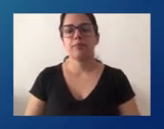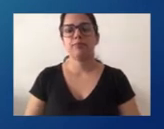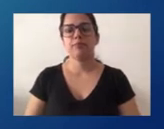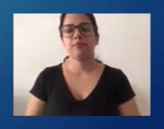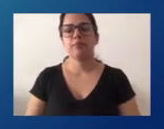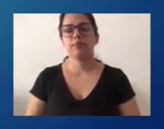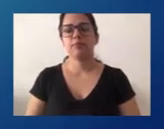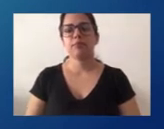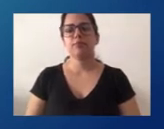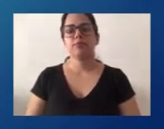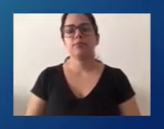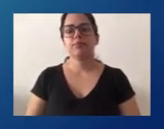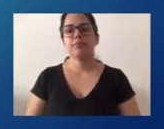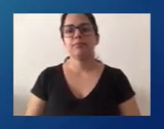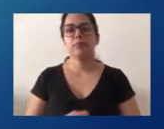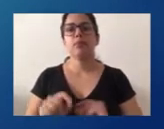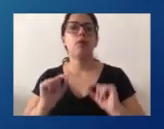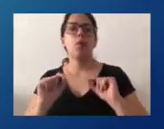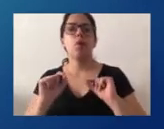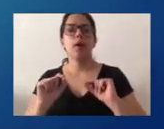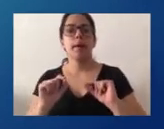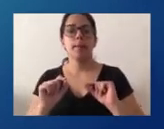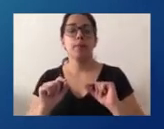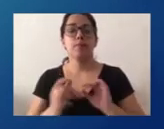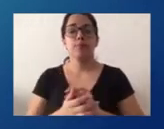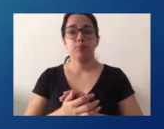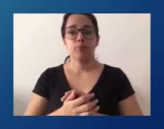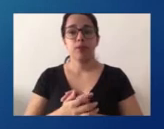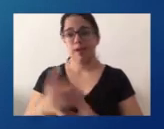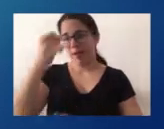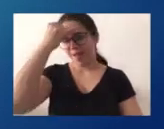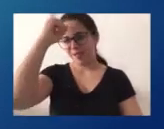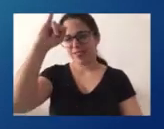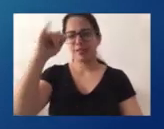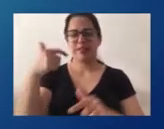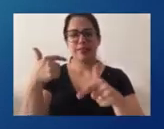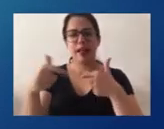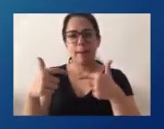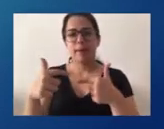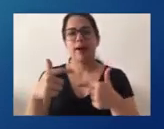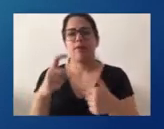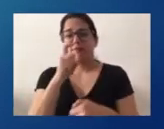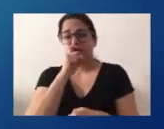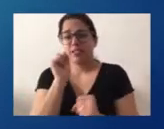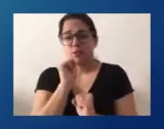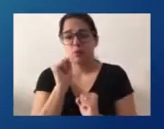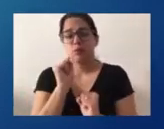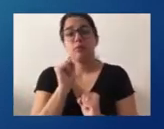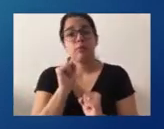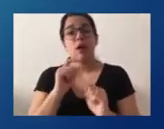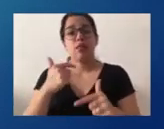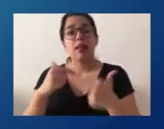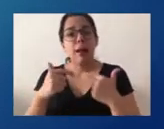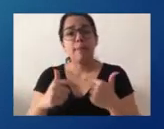Então, normalmente, o que é precedido? Que deve ser evitado o trabalho nesses locais frios. Então, o trabalho deverá ser realizado